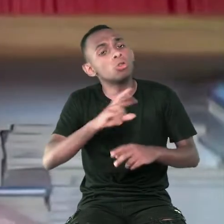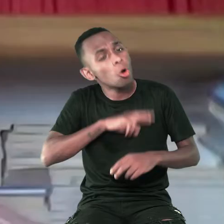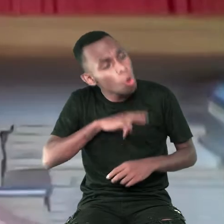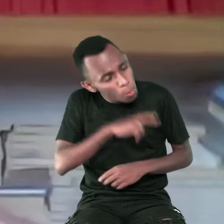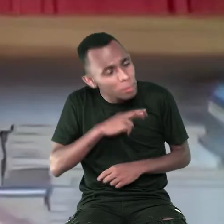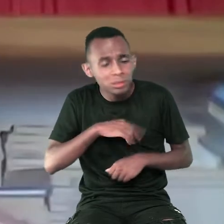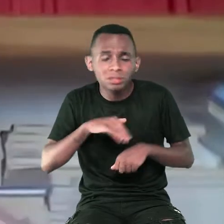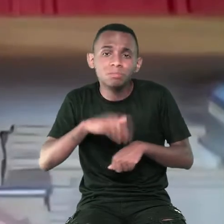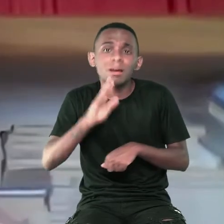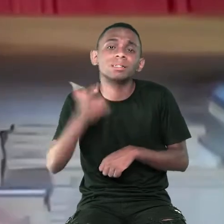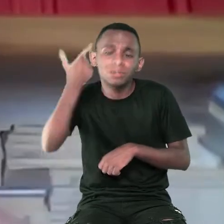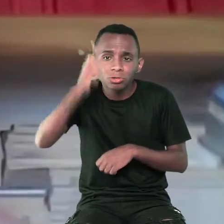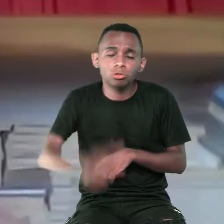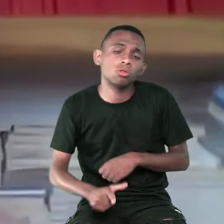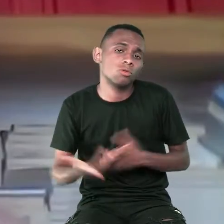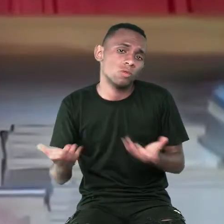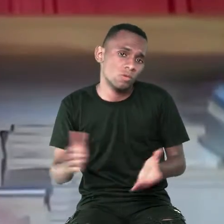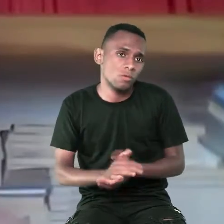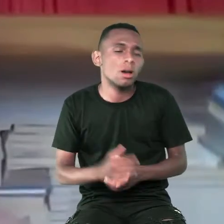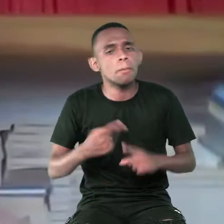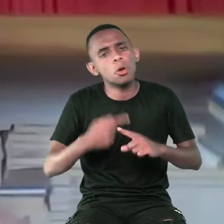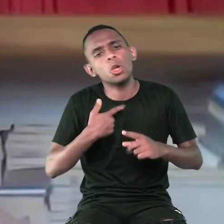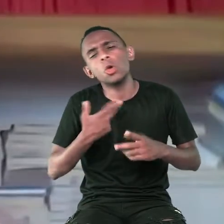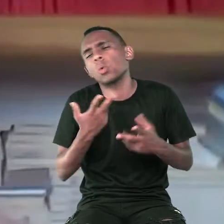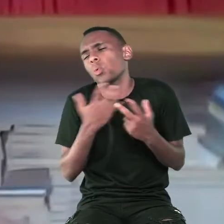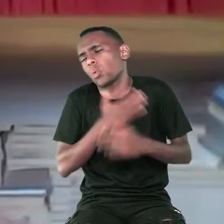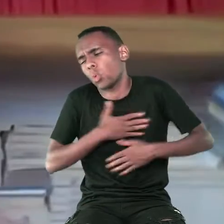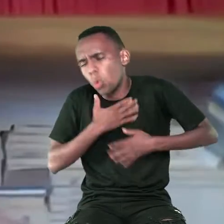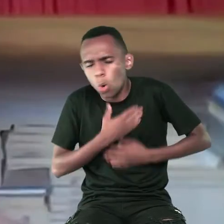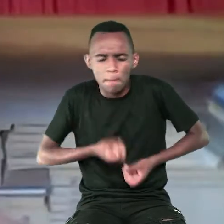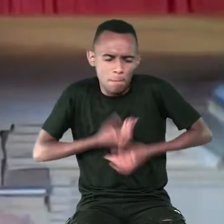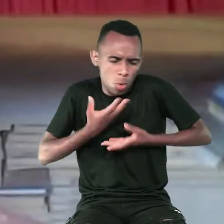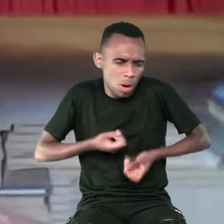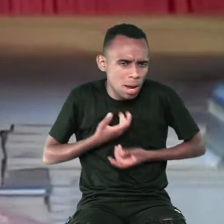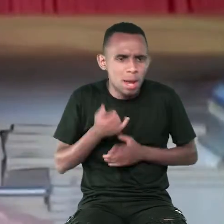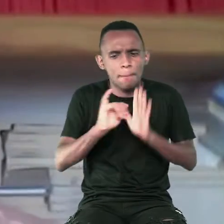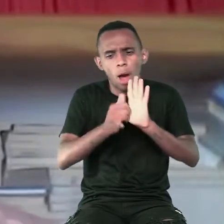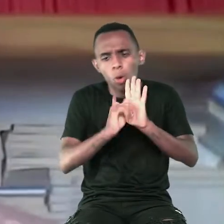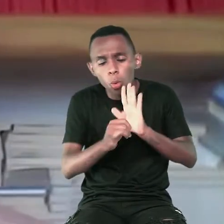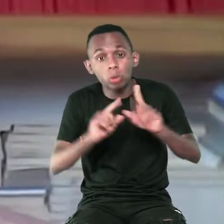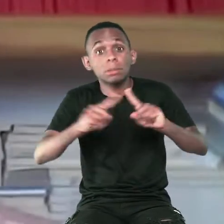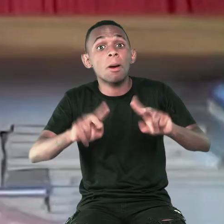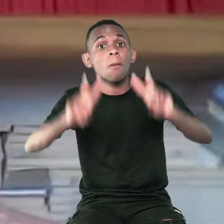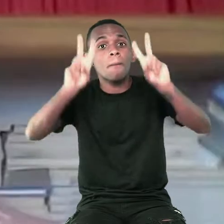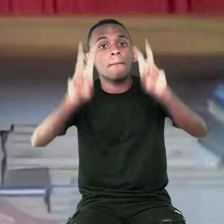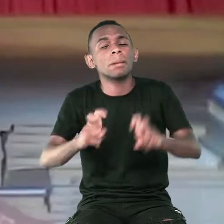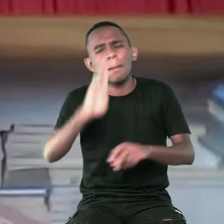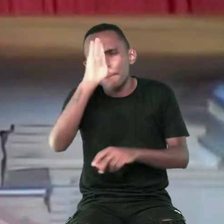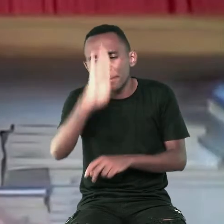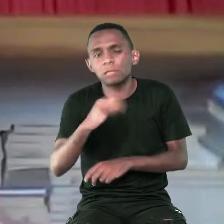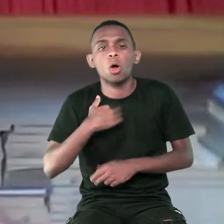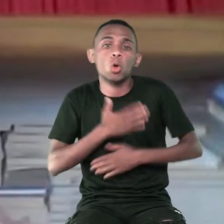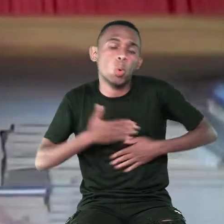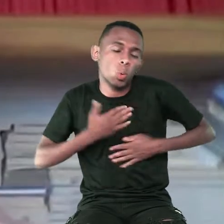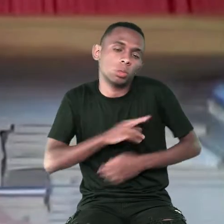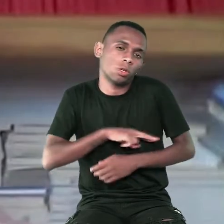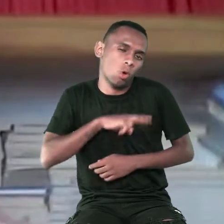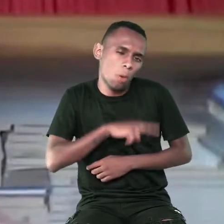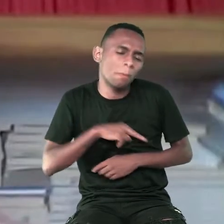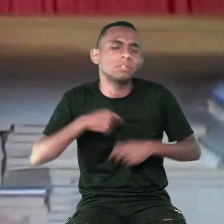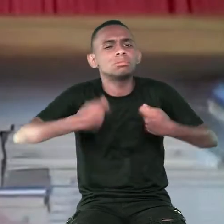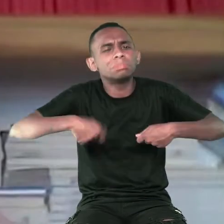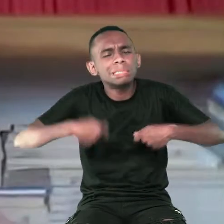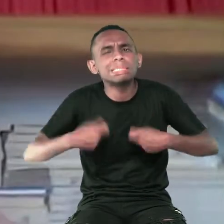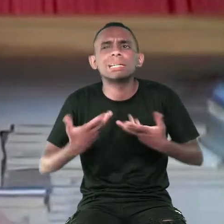mais leio. Né? Eu gosto muito de contos, de poemas, mas o que eu mais leio são romances. Então, já senti